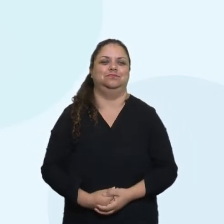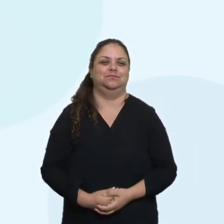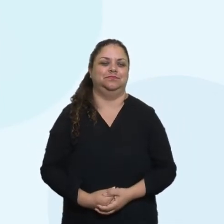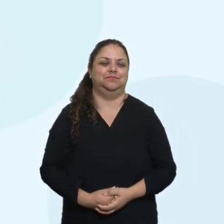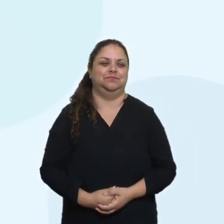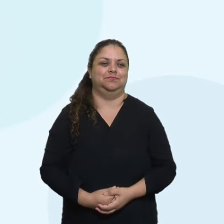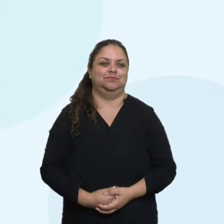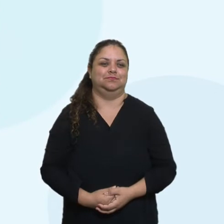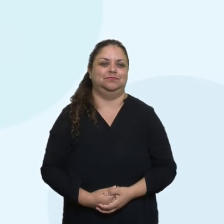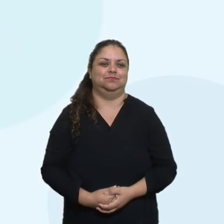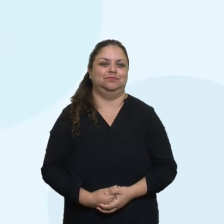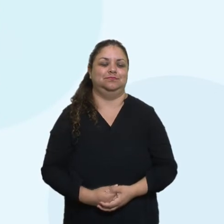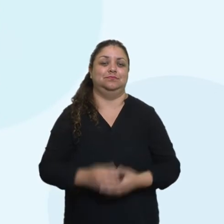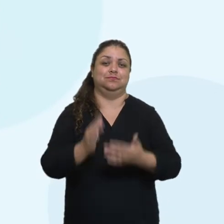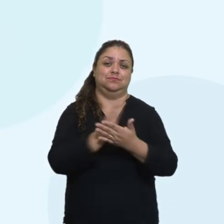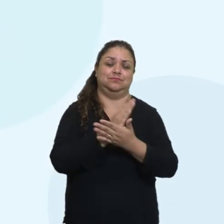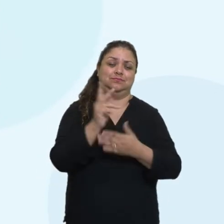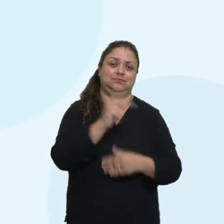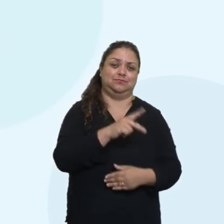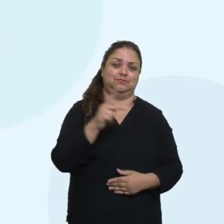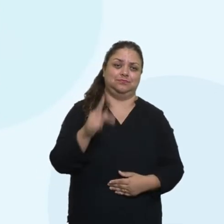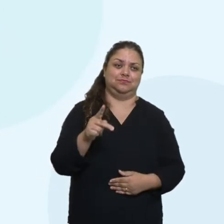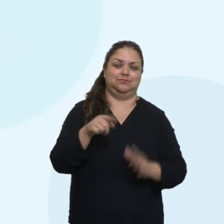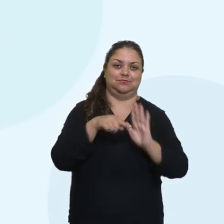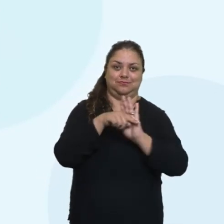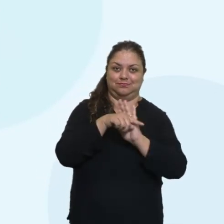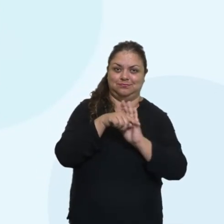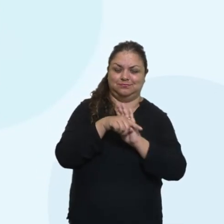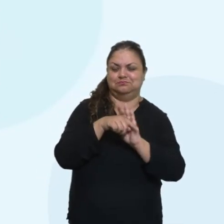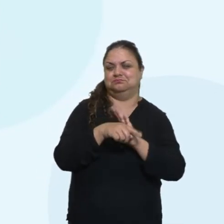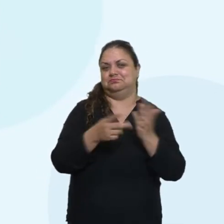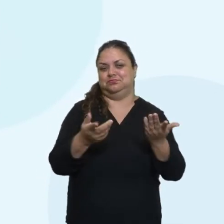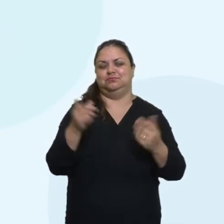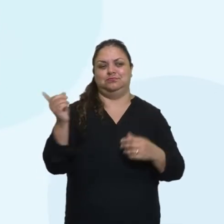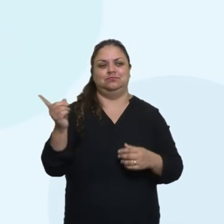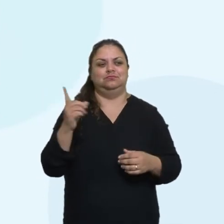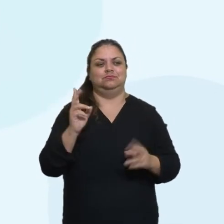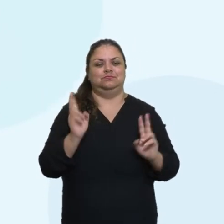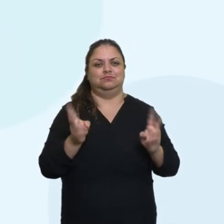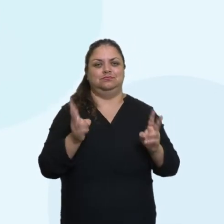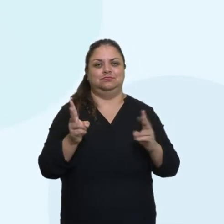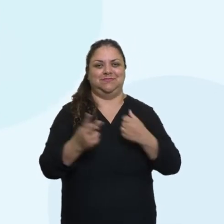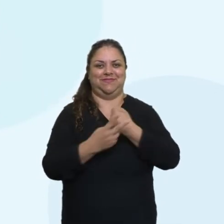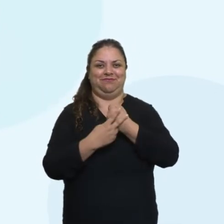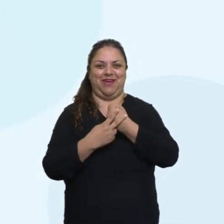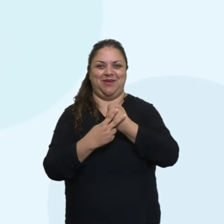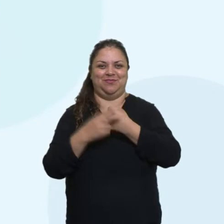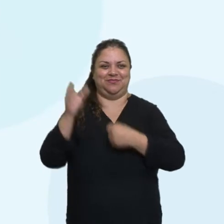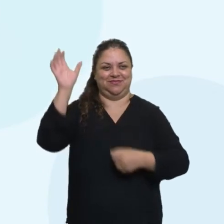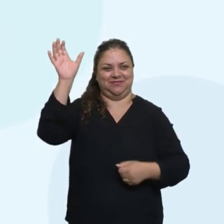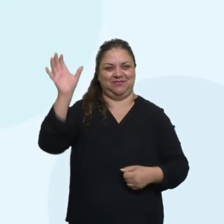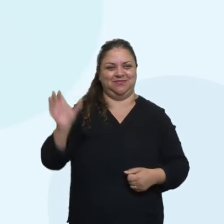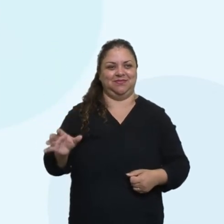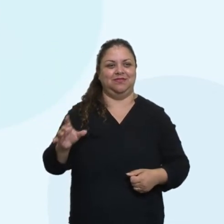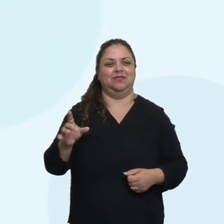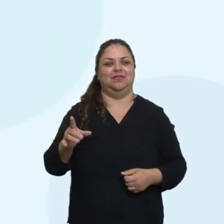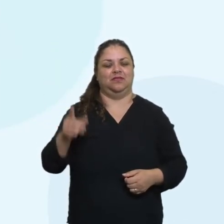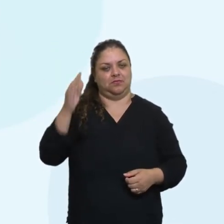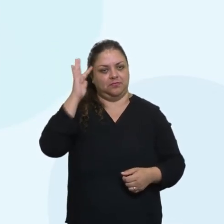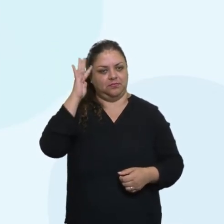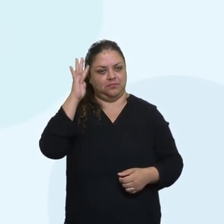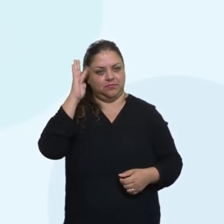algumas alguns professores alguns pesquisadores colocam por exemplo esse servos pensam na taxonomia de Bloom